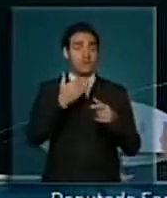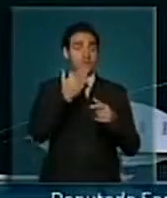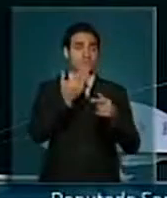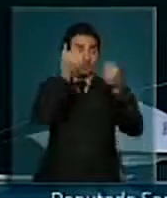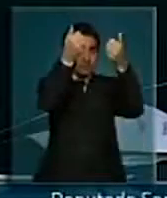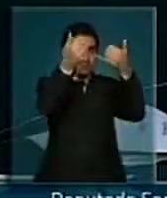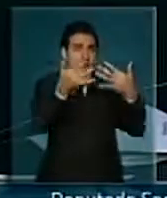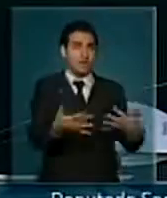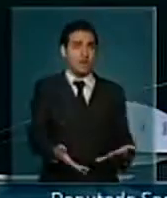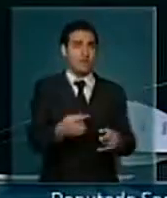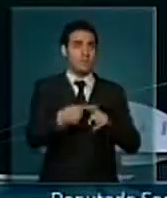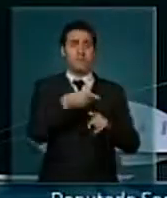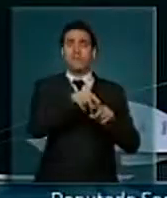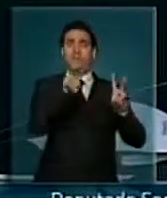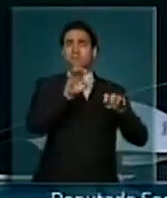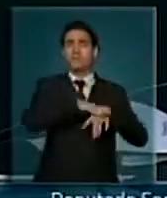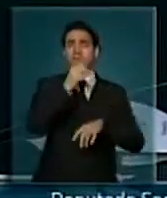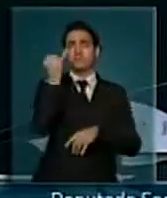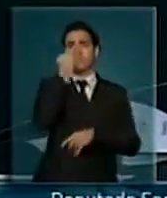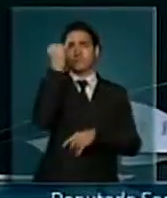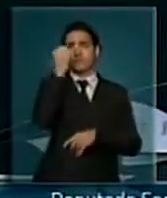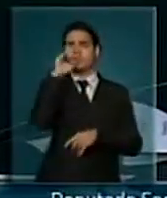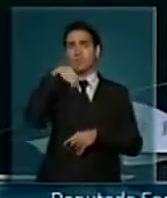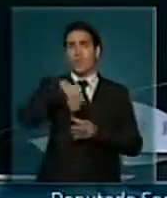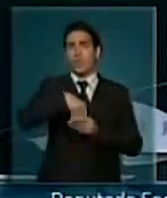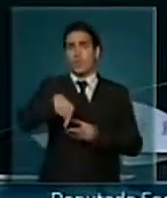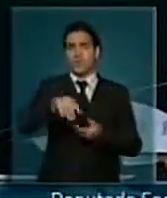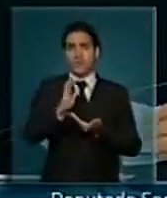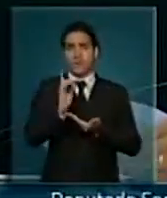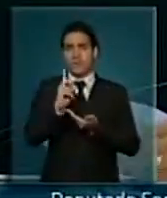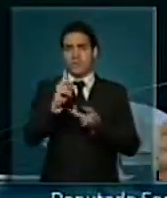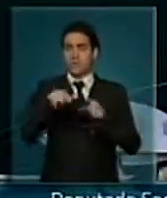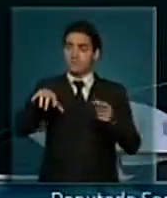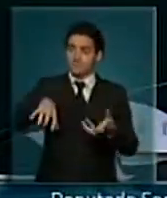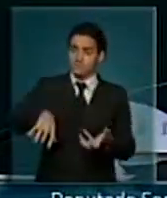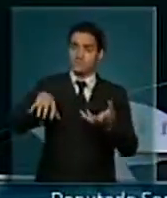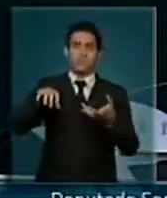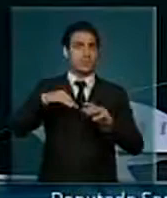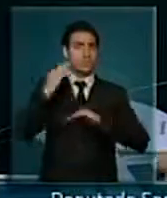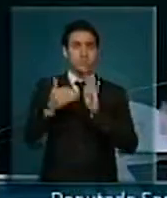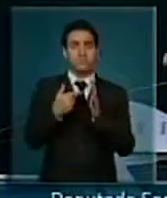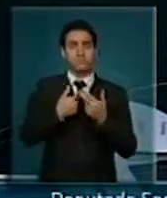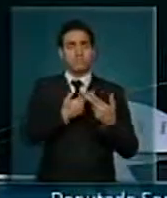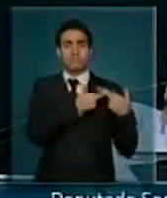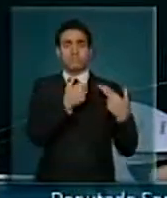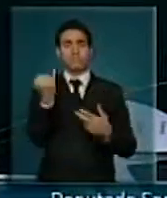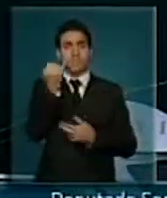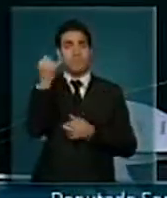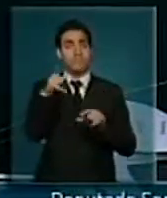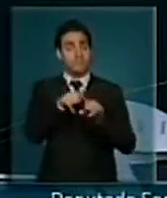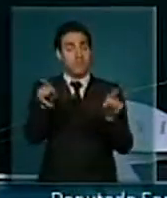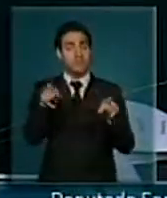que é muito importante, não só para a Câmara, para o Senado, o Congresso, que tem essa prerrogativa,